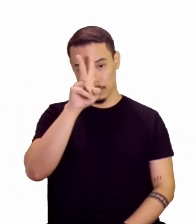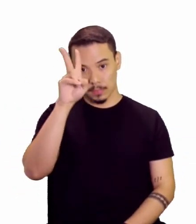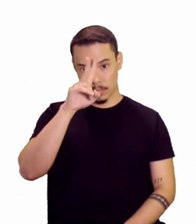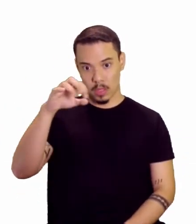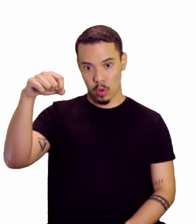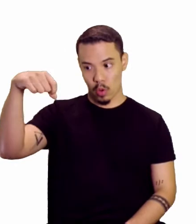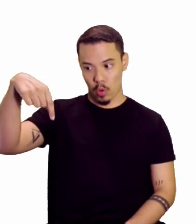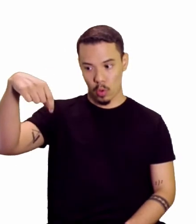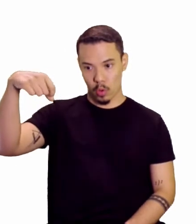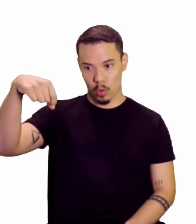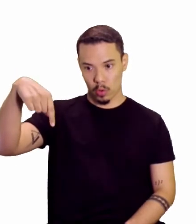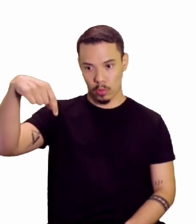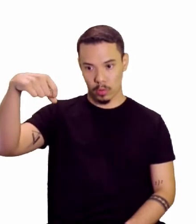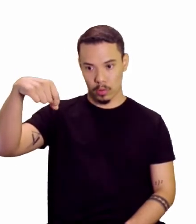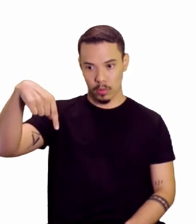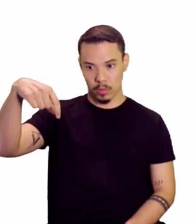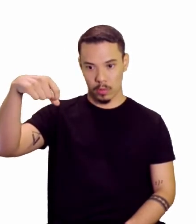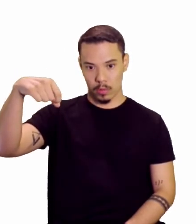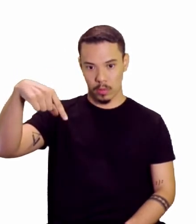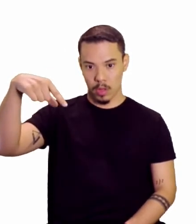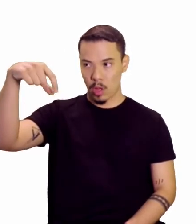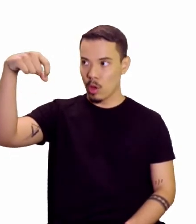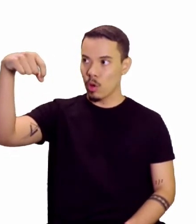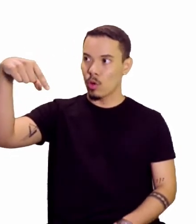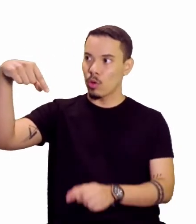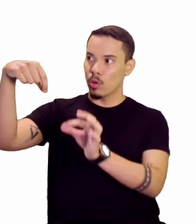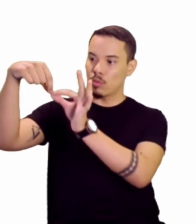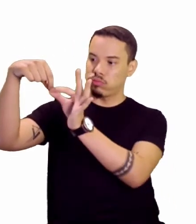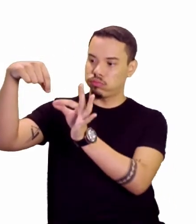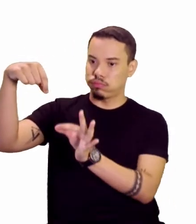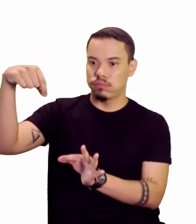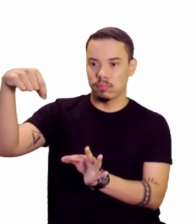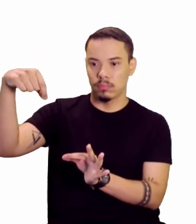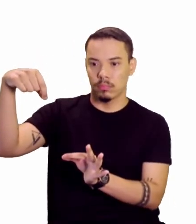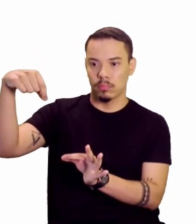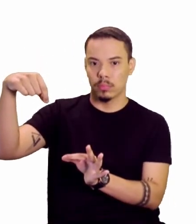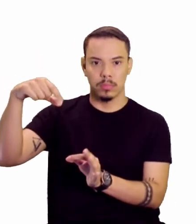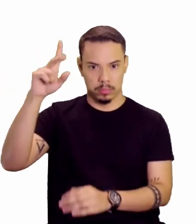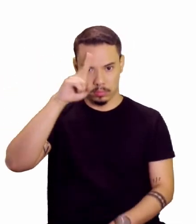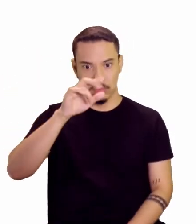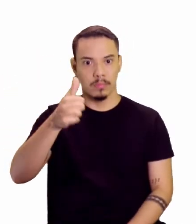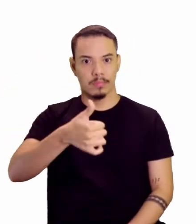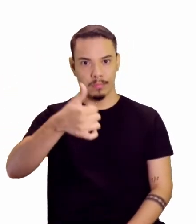sai aqui, né, dessa, ela está e ela vai distanciando também, né? Você vê que a primeira